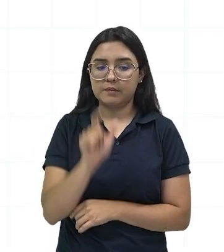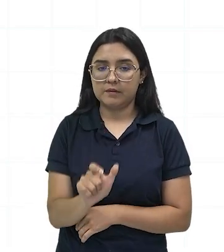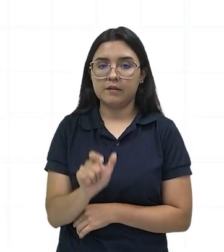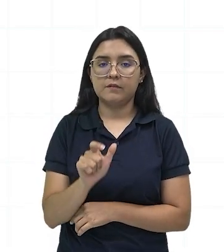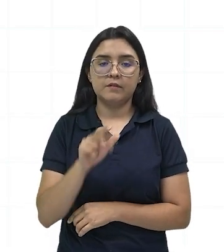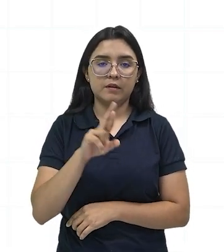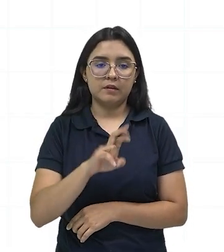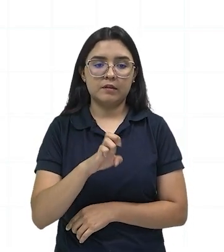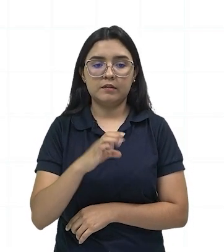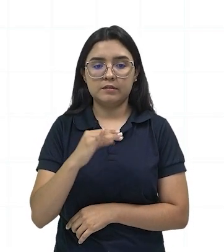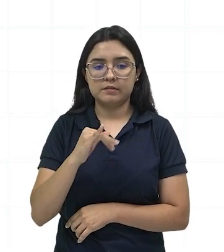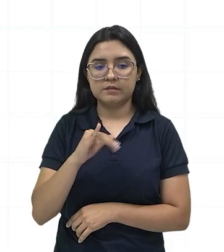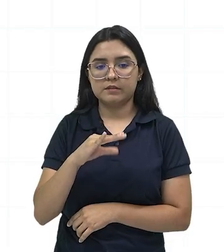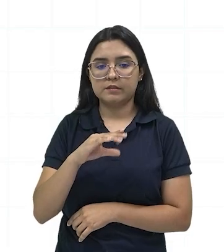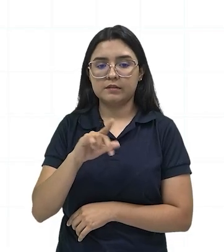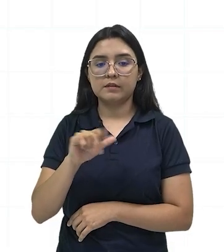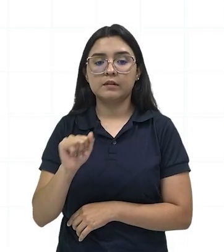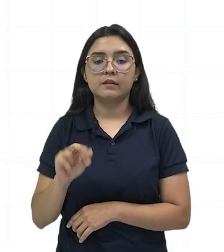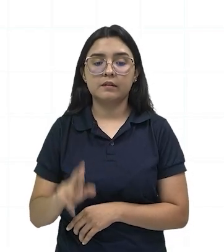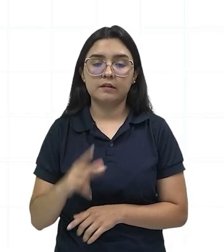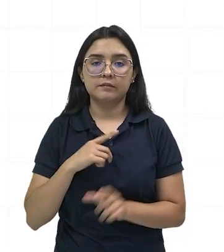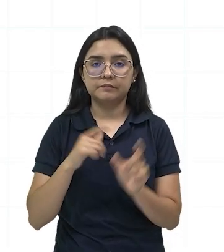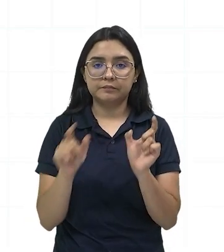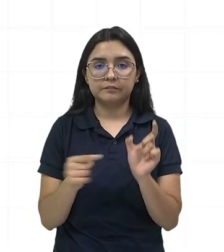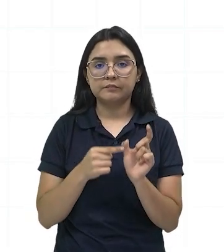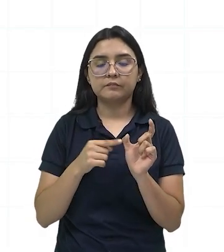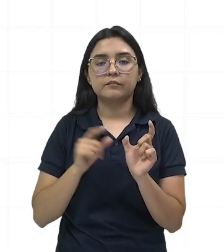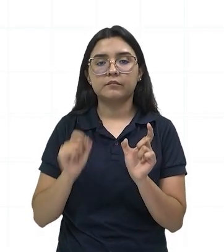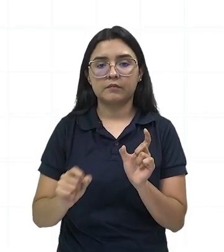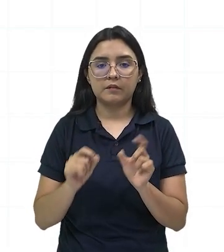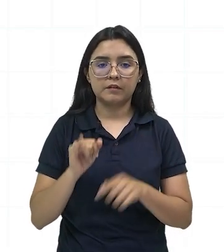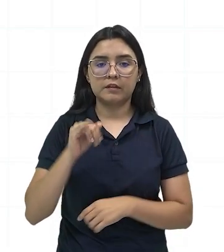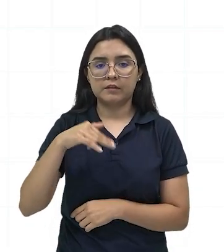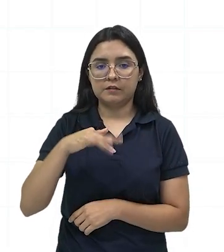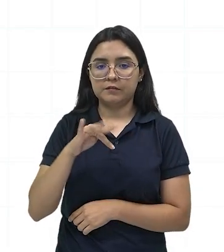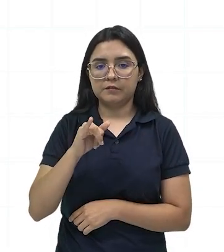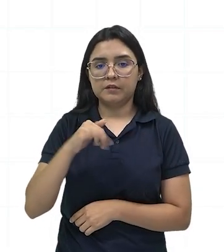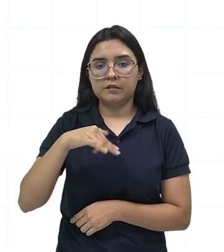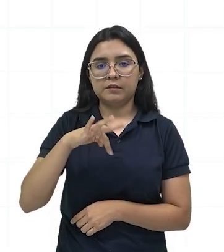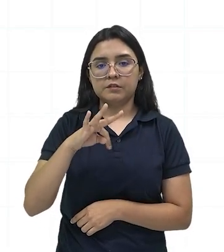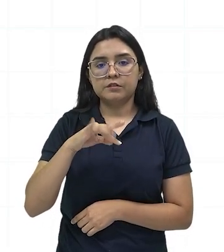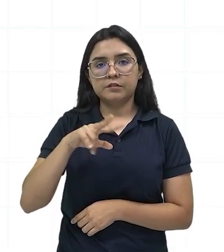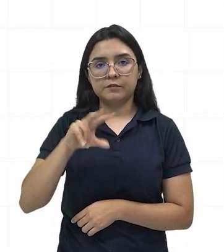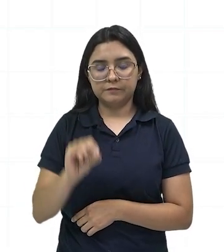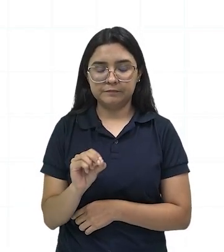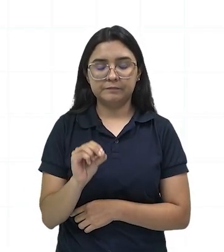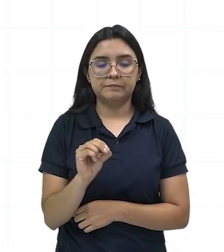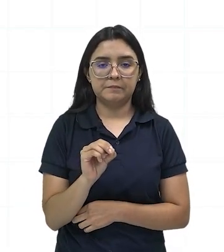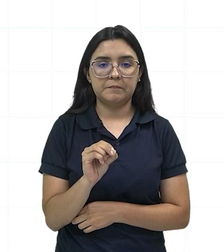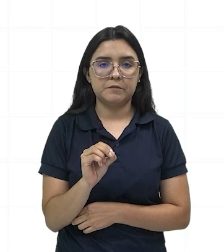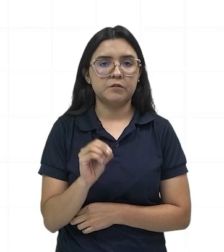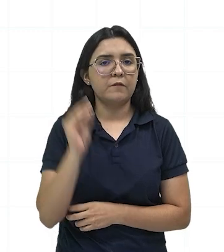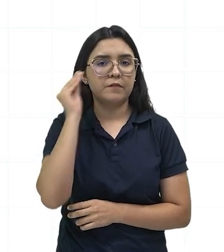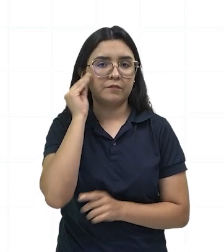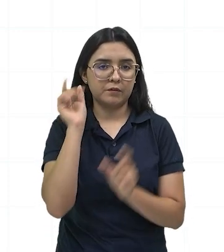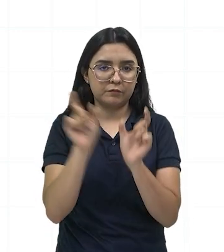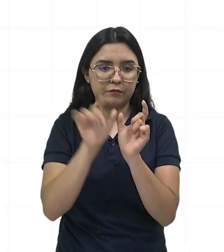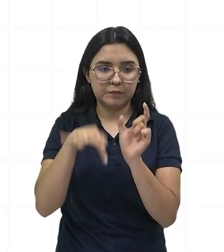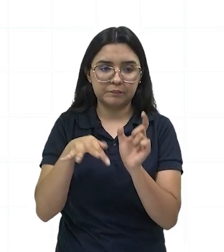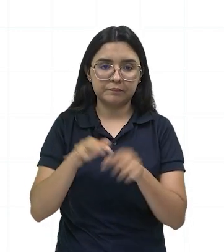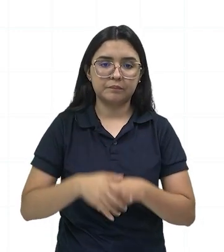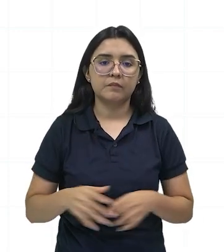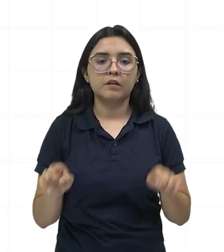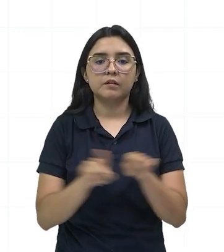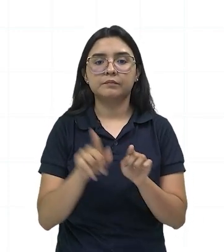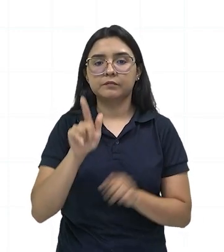colher e cair, nós temos aí as formas que nós vamos chamar de infinitivo. Só observar se termina dessa forma.